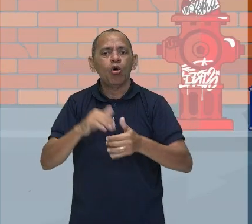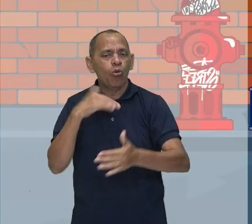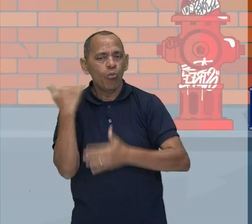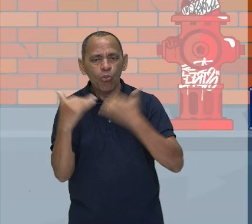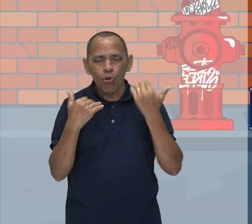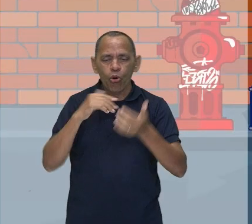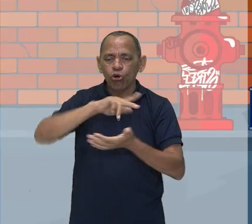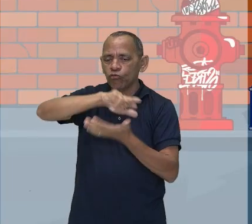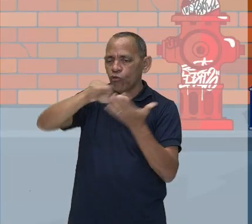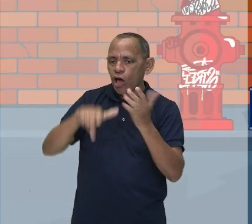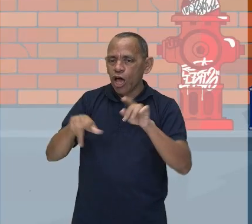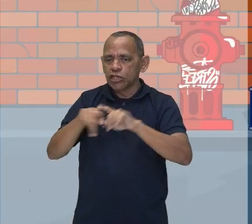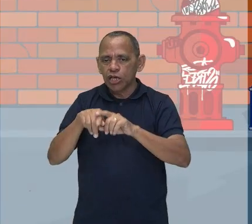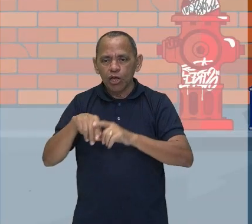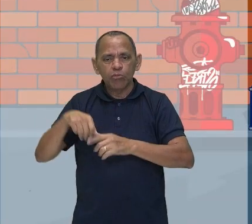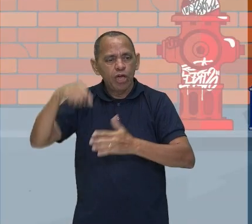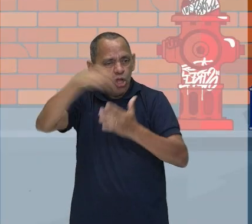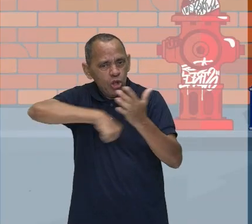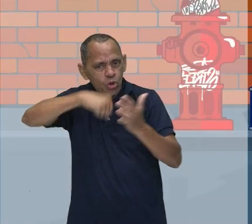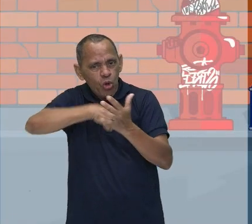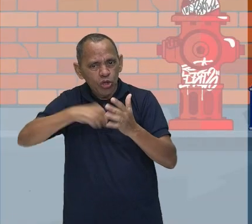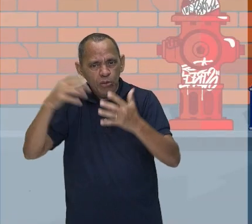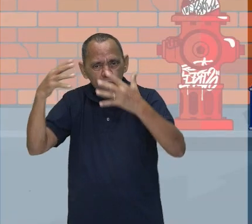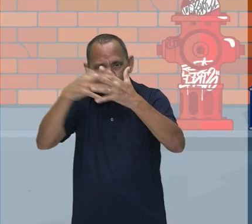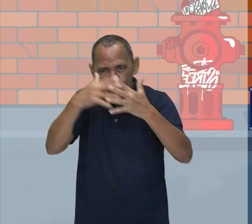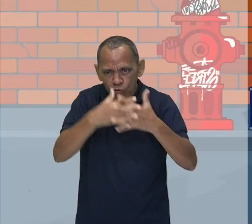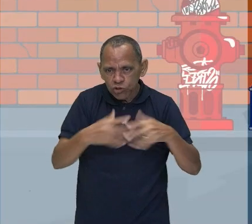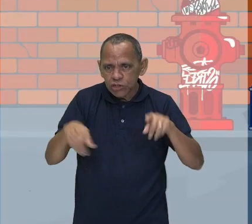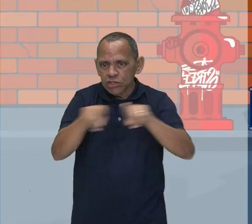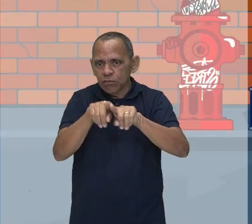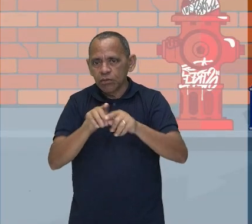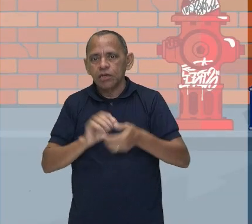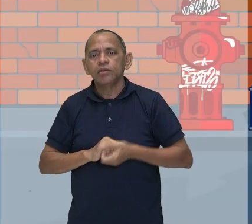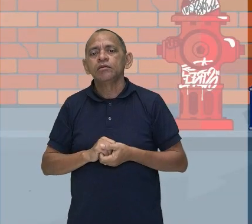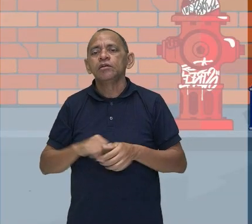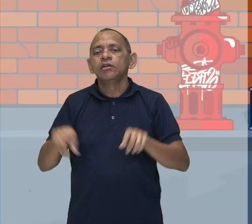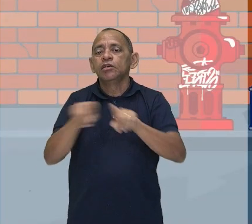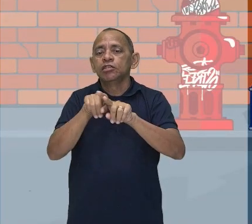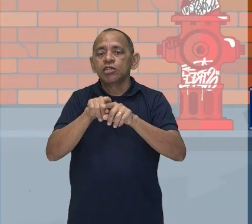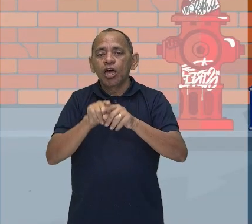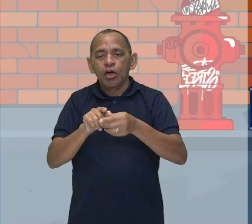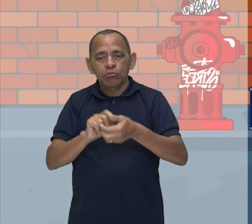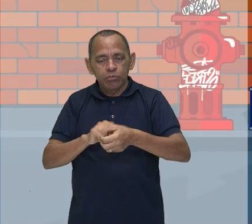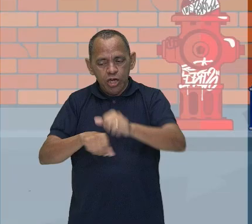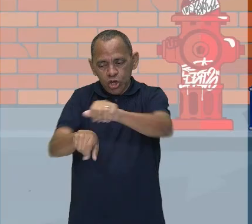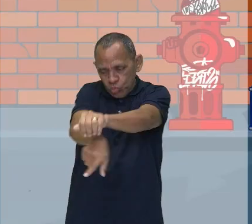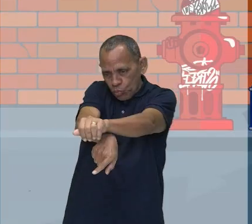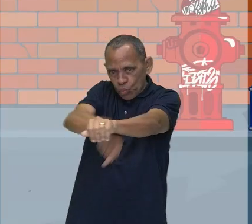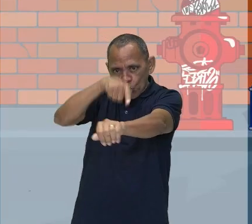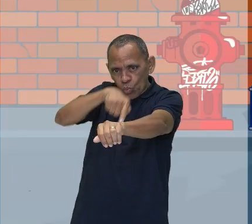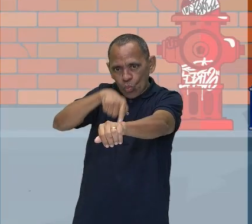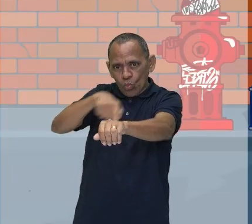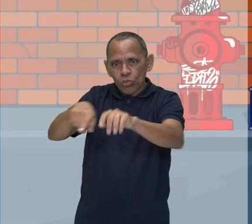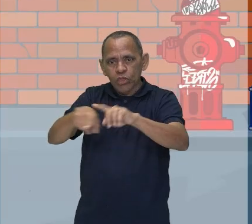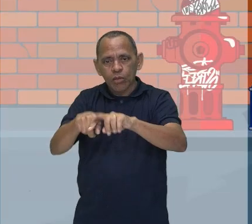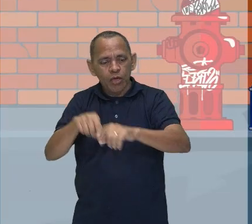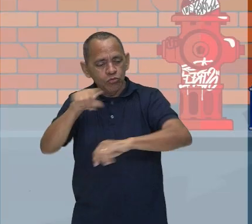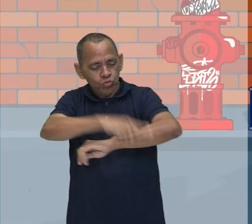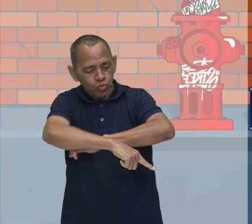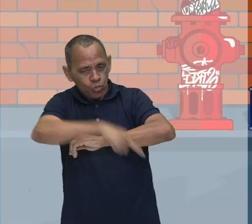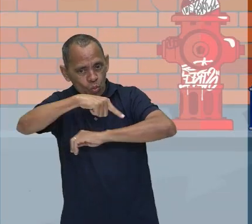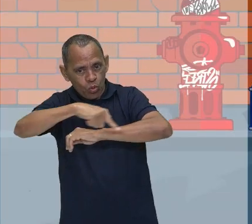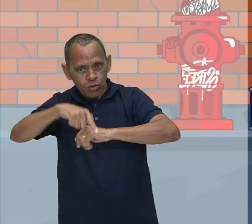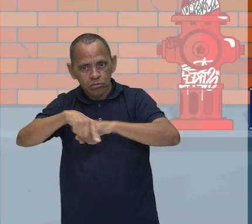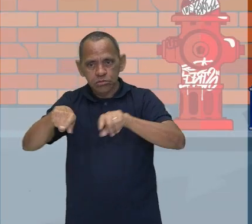das terras, de brigas, enfim. E aí também tem a questão do petróleo. Então, talvez aqui, ó, quem fez esse grafite está mostrando que o